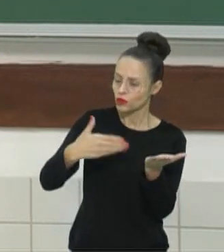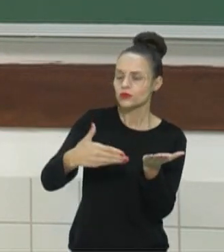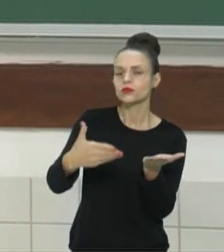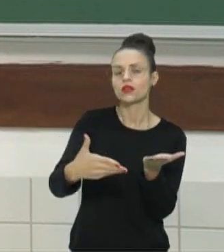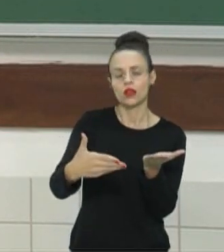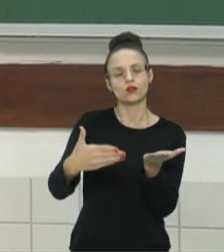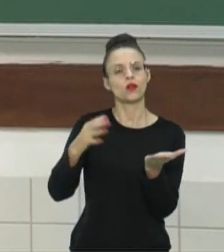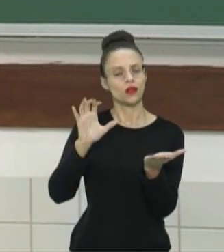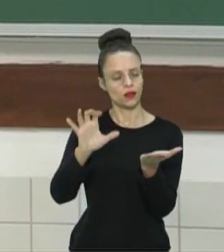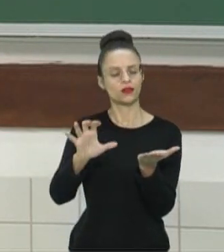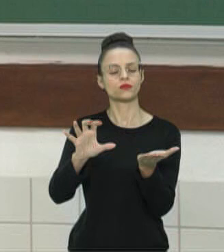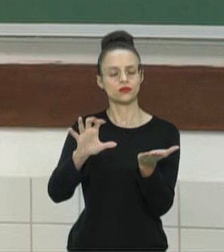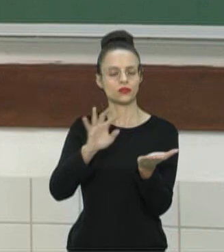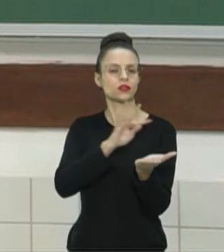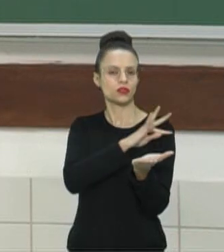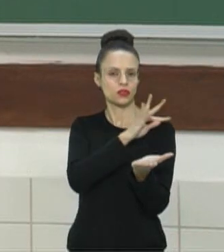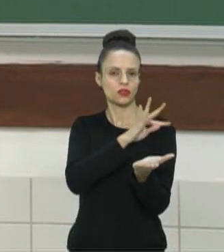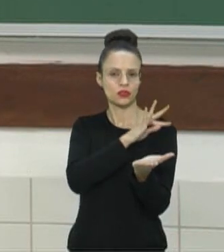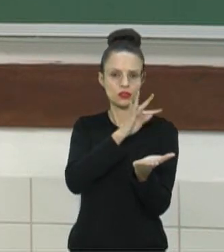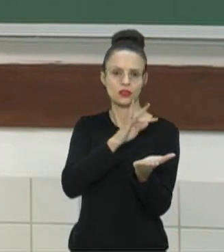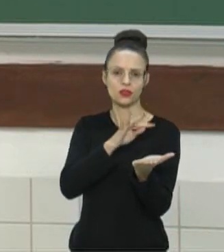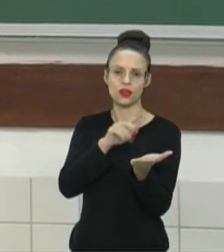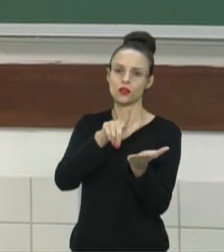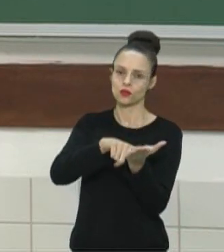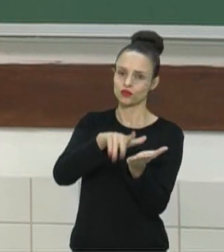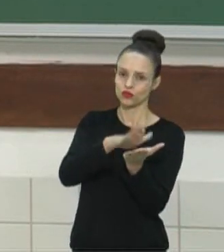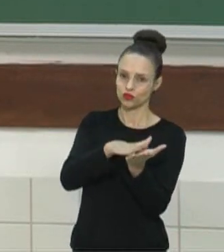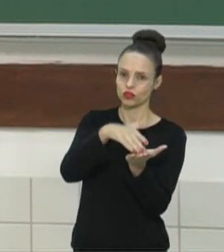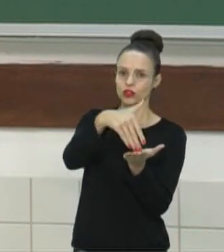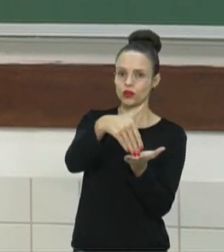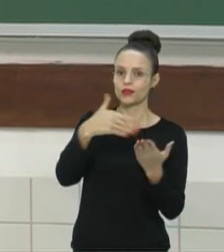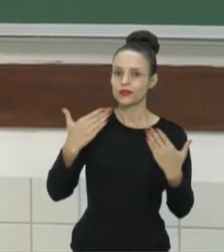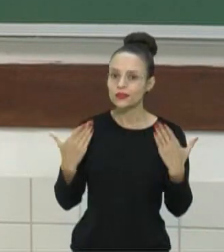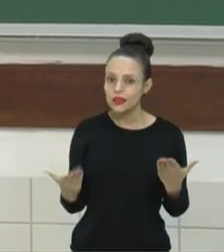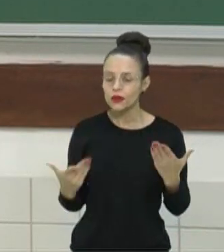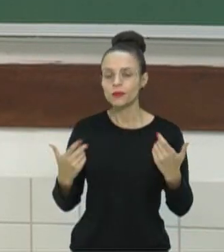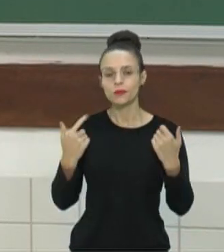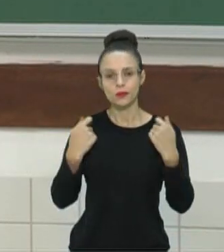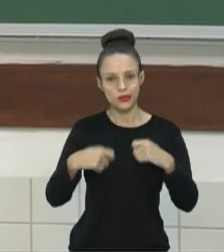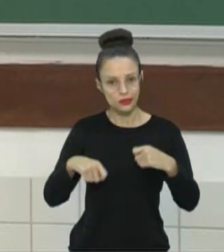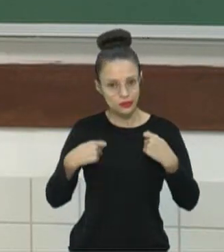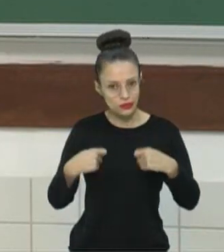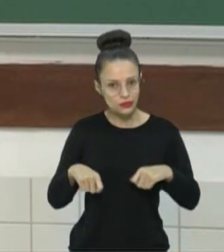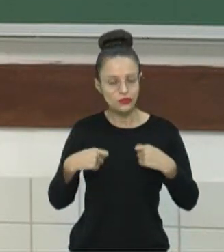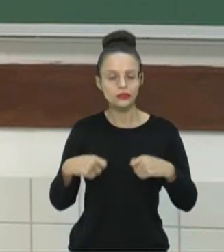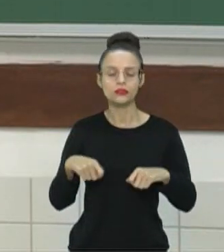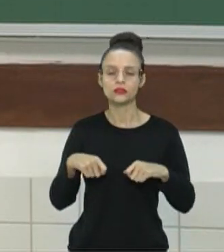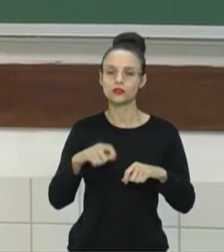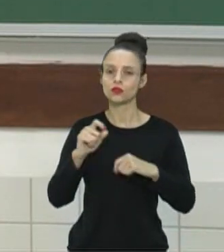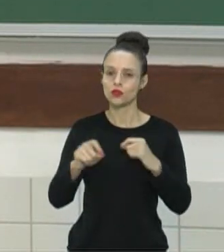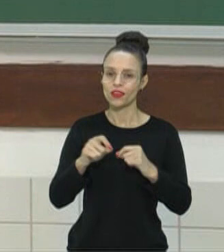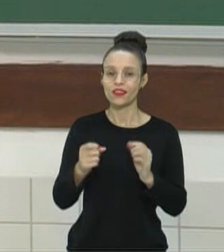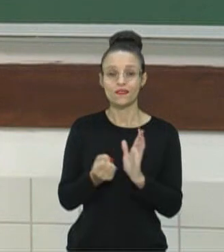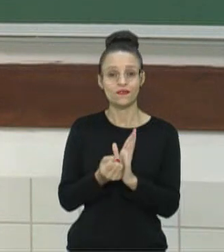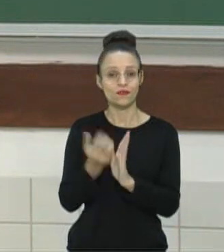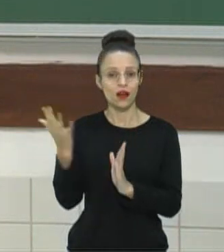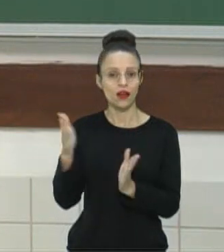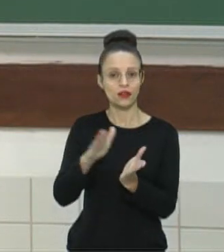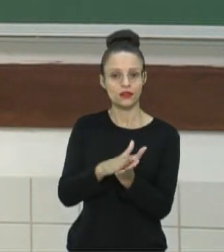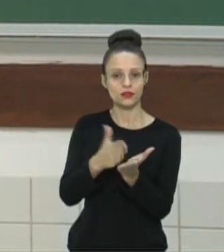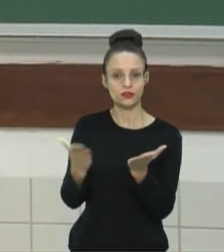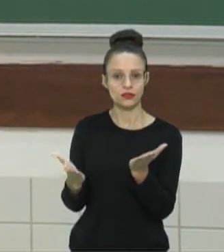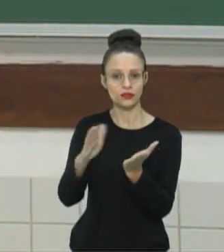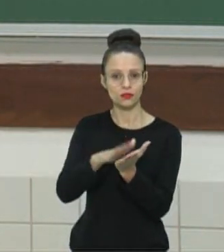procede a técnica dessa Shilo. Então, precisa muitas impressões para